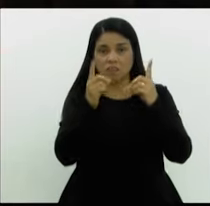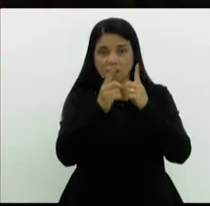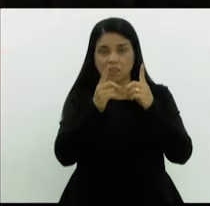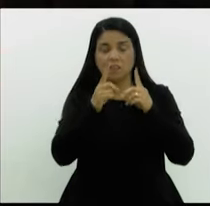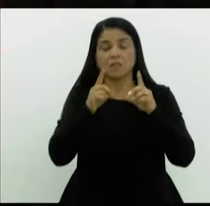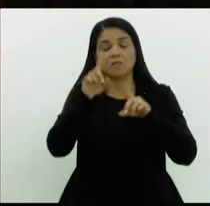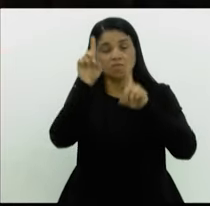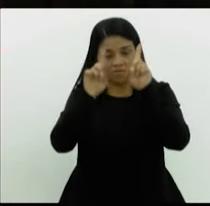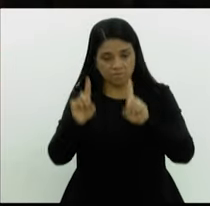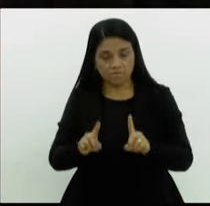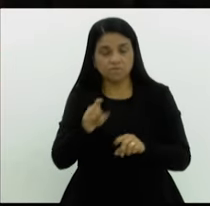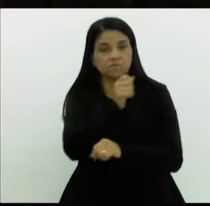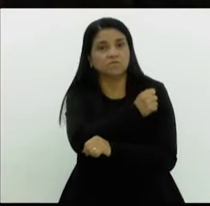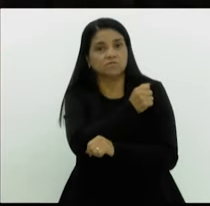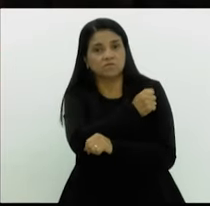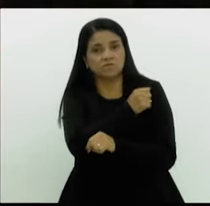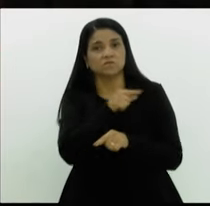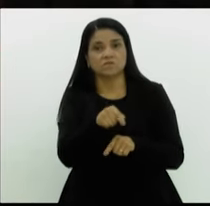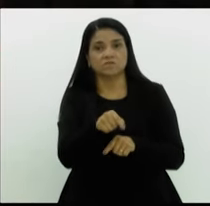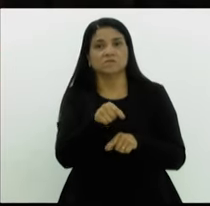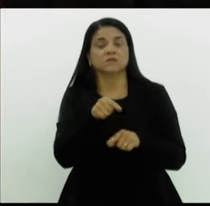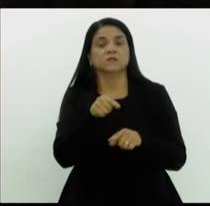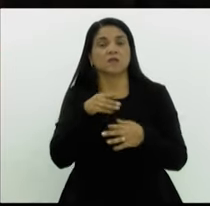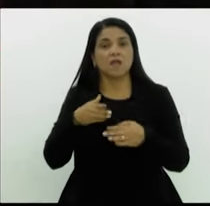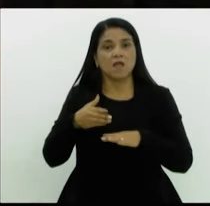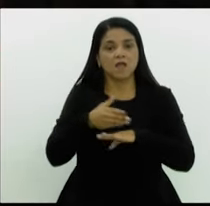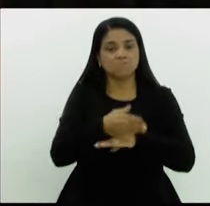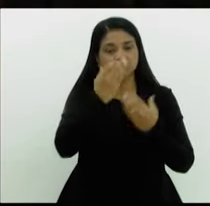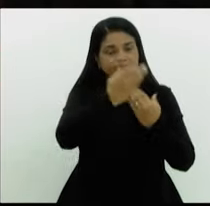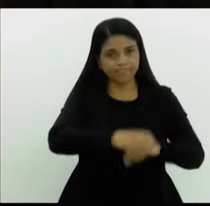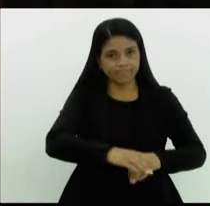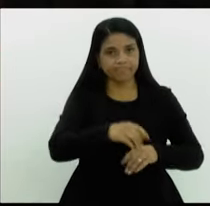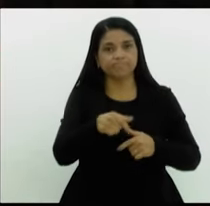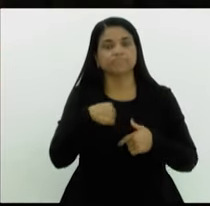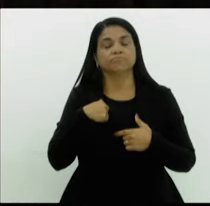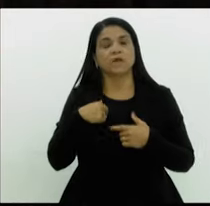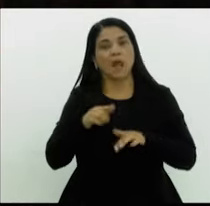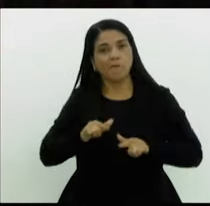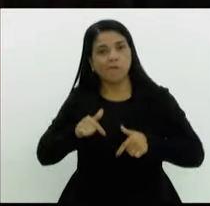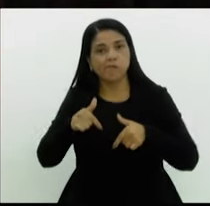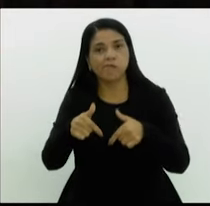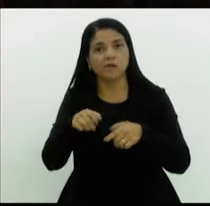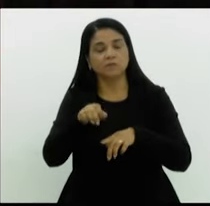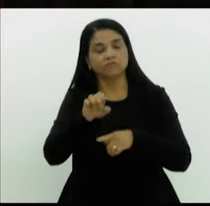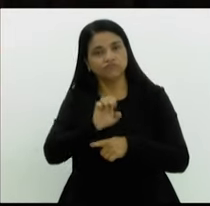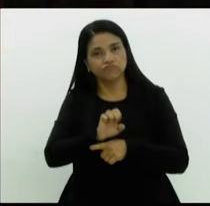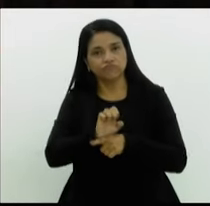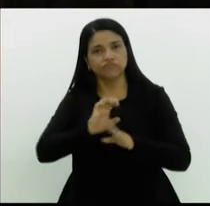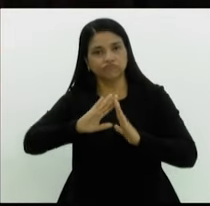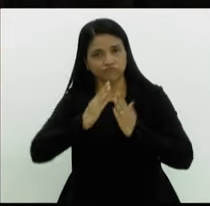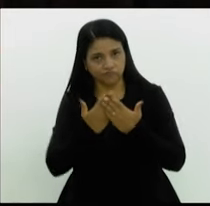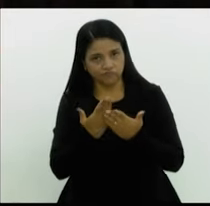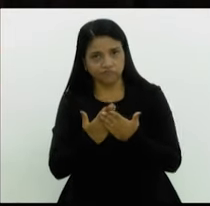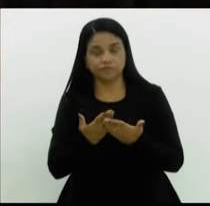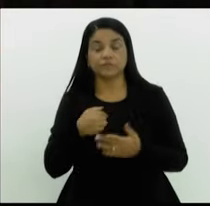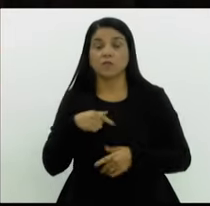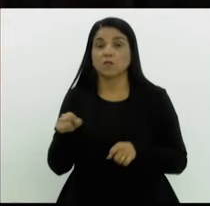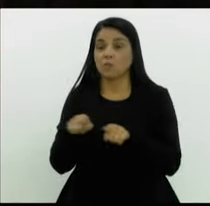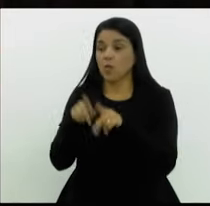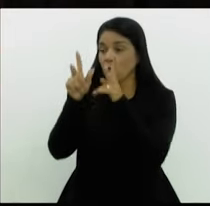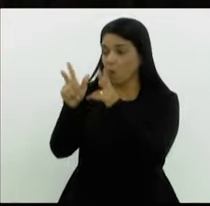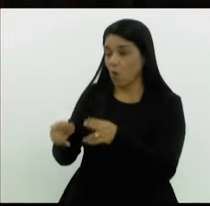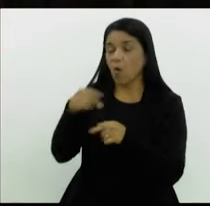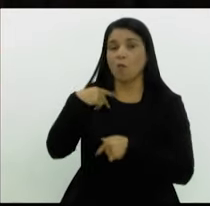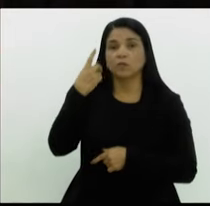fazer esse processo de ingresso para atuar na nossa rede. Então, presidente, eu queria, assim como o deputado Luiz Paulo, fazer